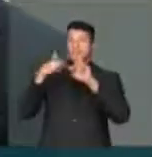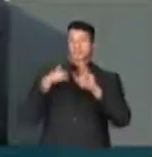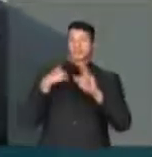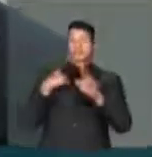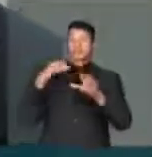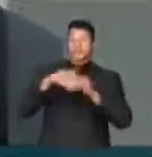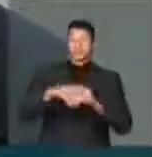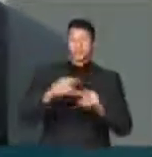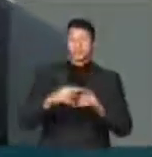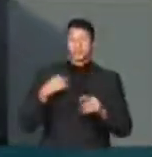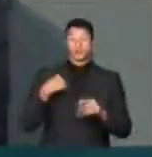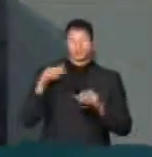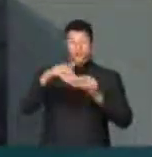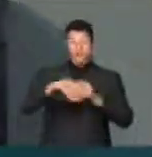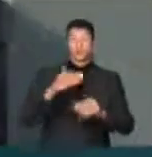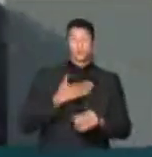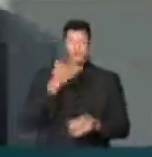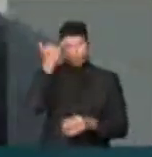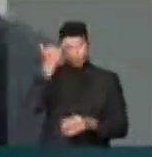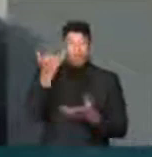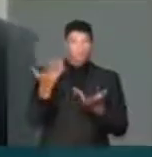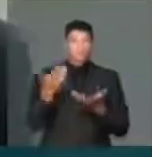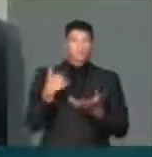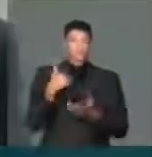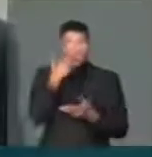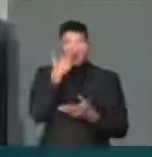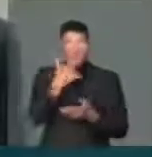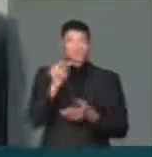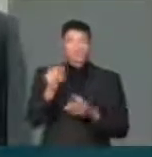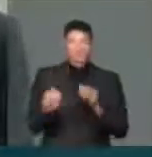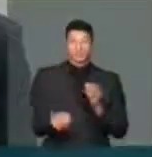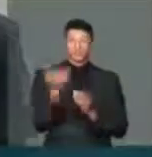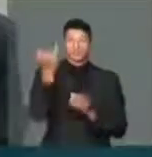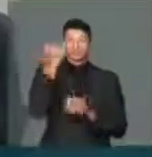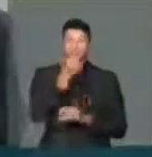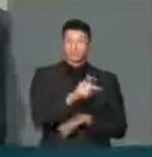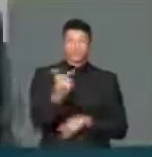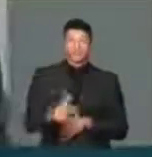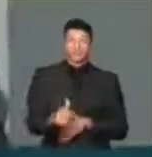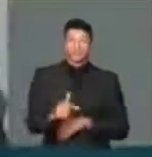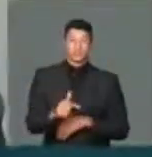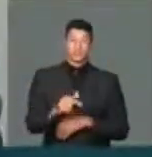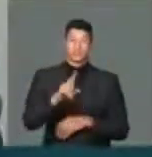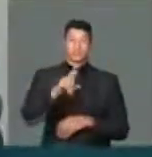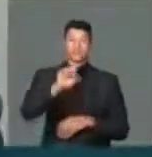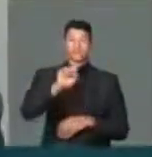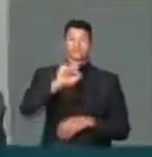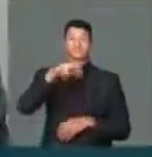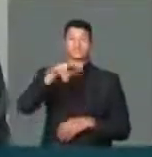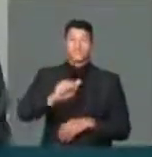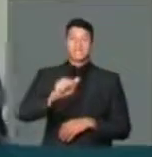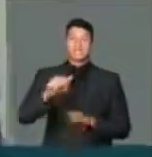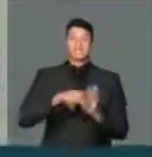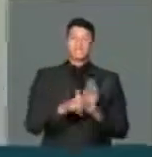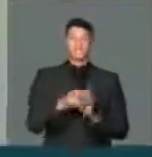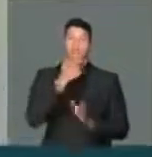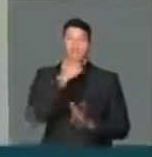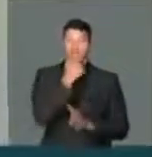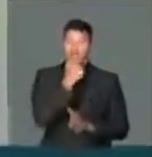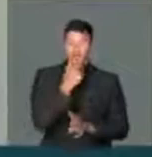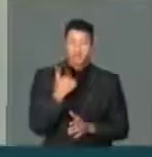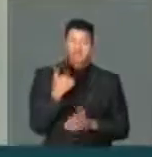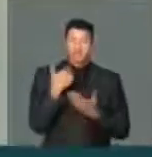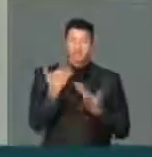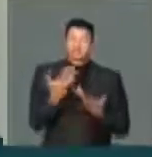porque eu votei na minha ideologia, por hipótese. Eu acho que o fundamental é não ter usinas nucleares na Inglaterra. Eu não quero que o